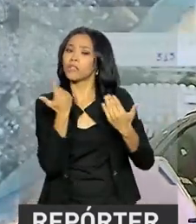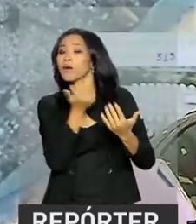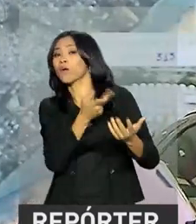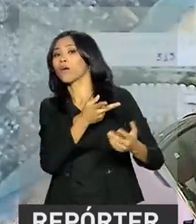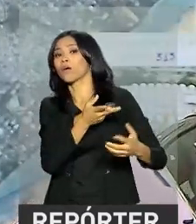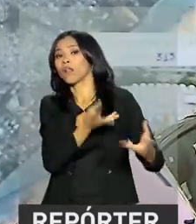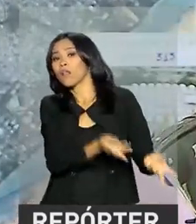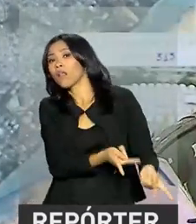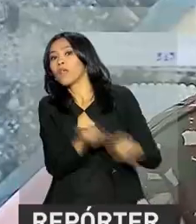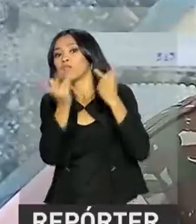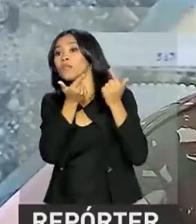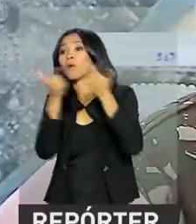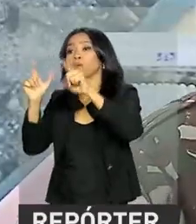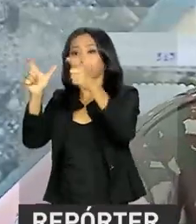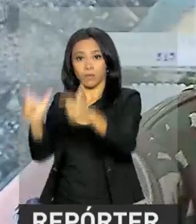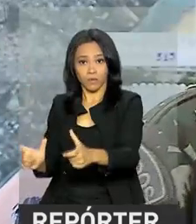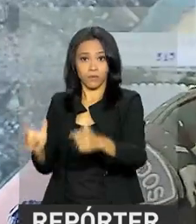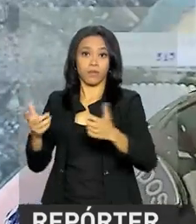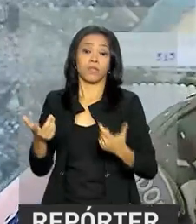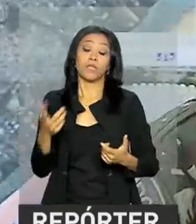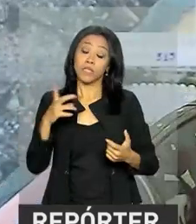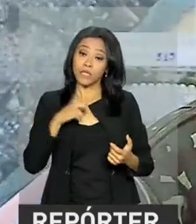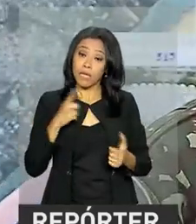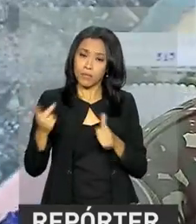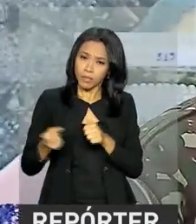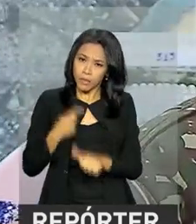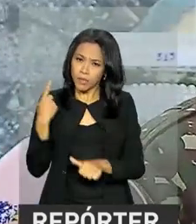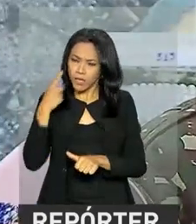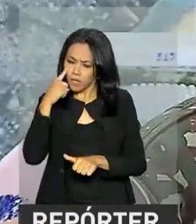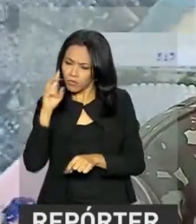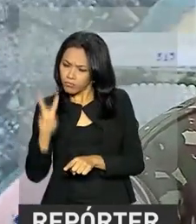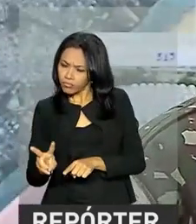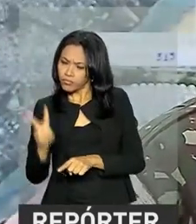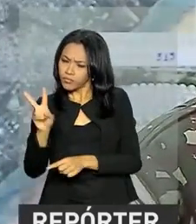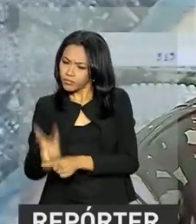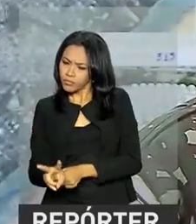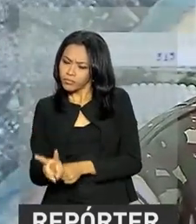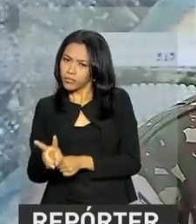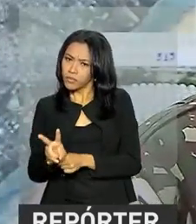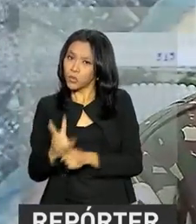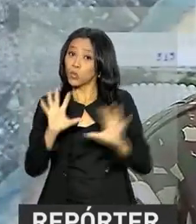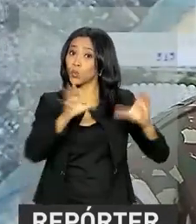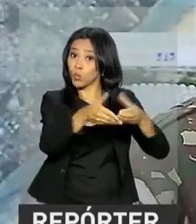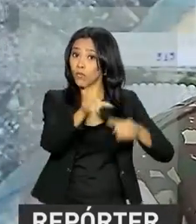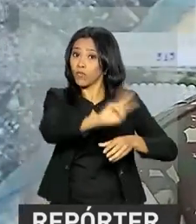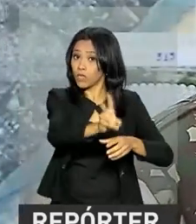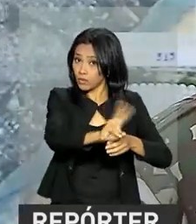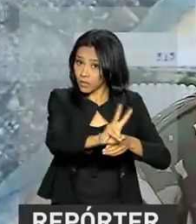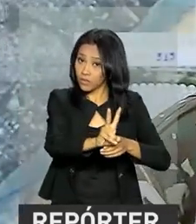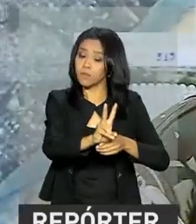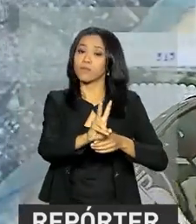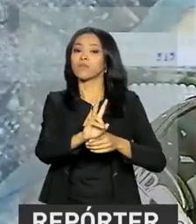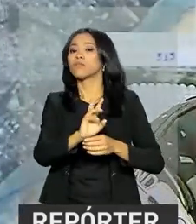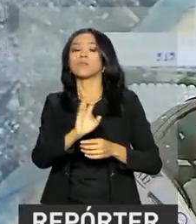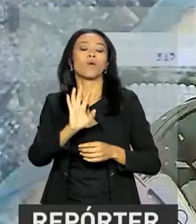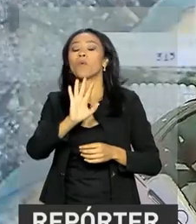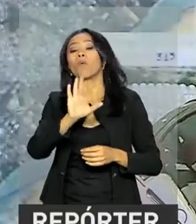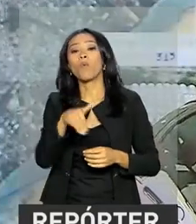estar estabilizados. Passa pelo acolhimento, recepção dos venezuelanos. Mas